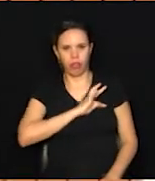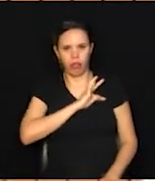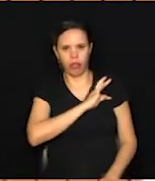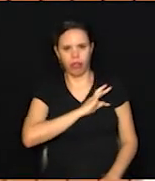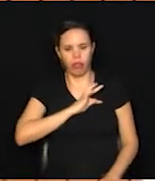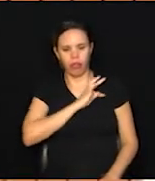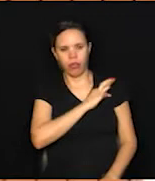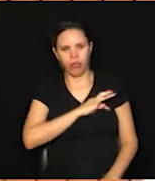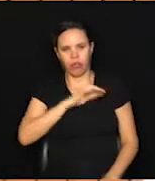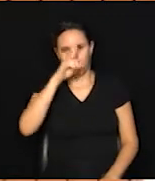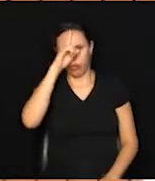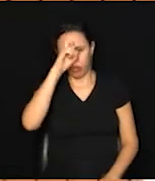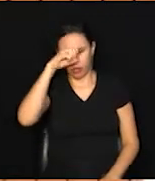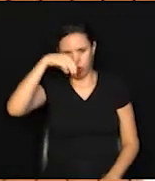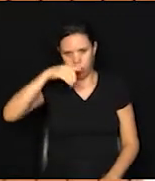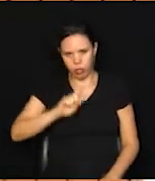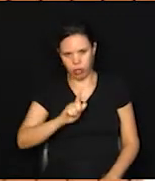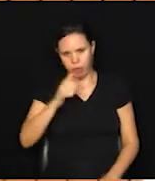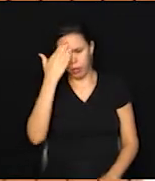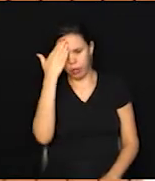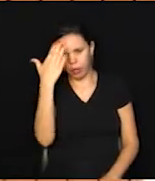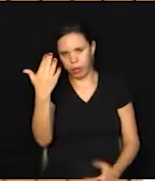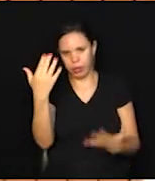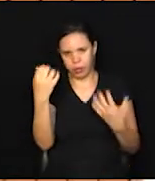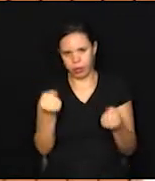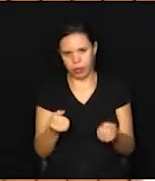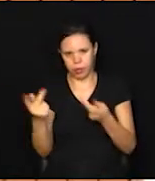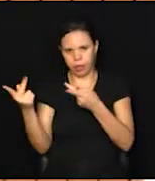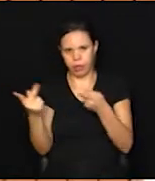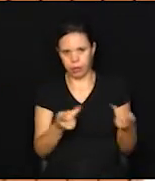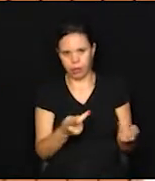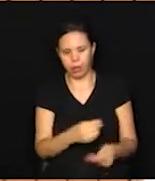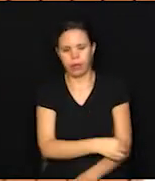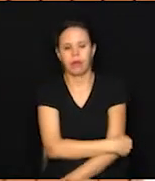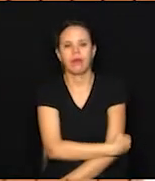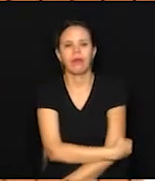Rede Mário Gatti. Muito obrigado em aceitar o nosso convite.